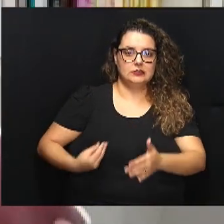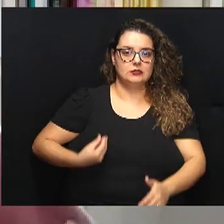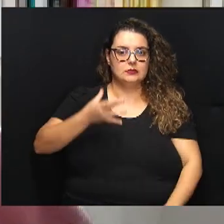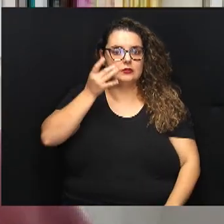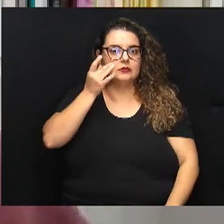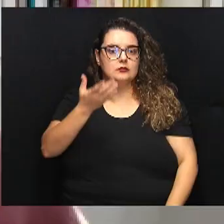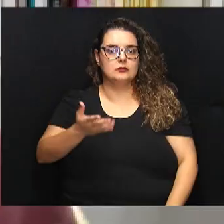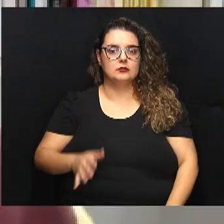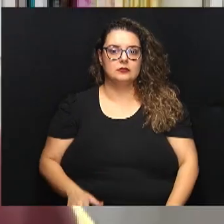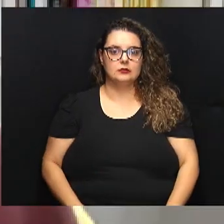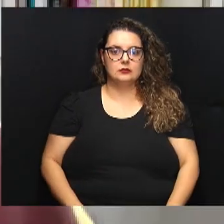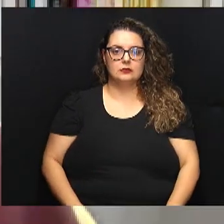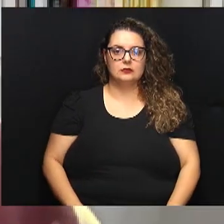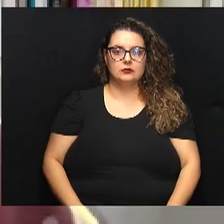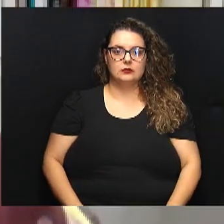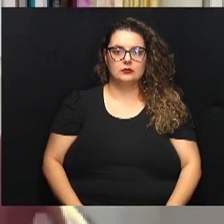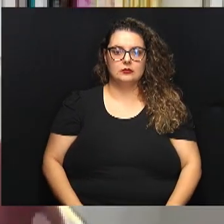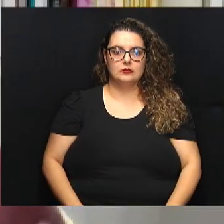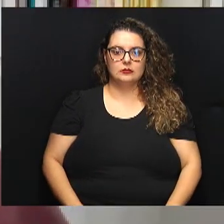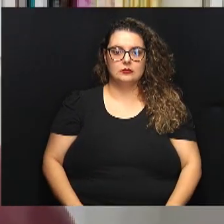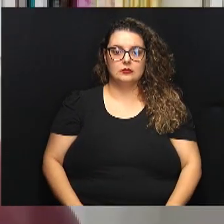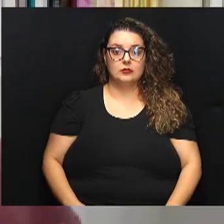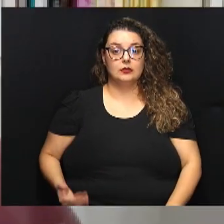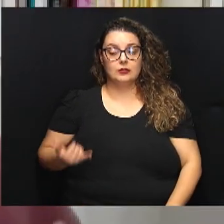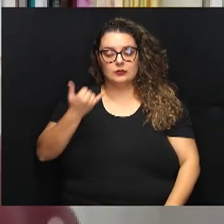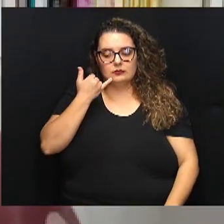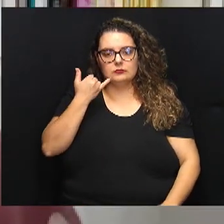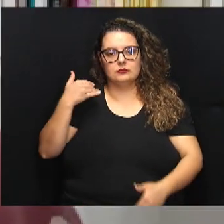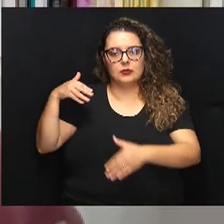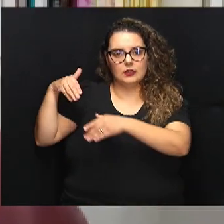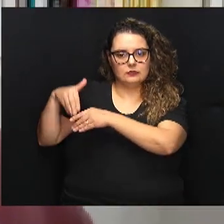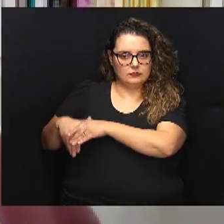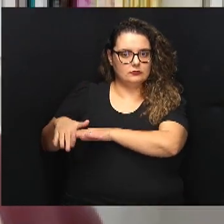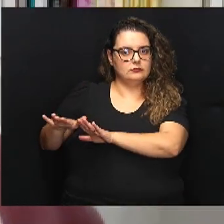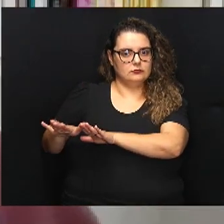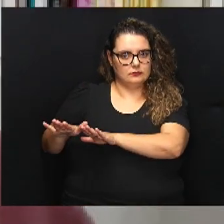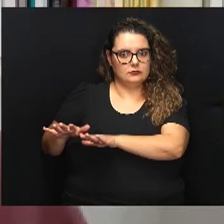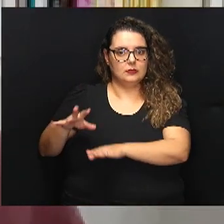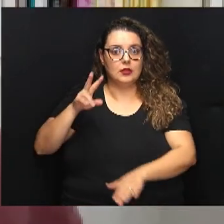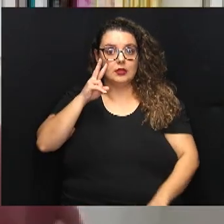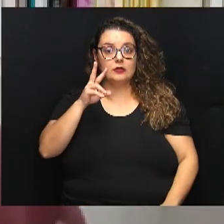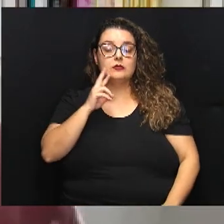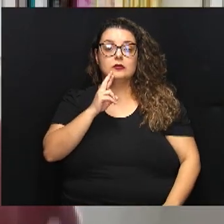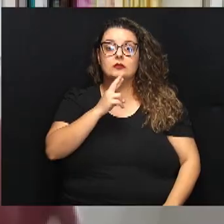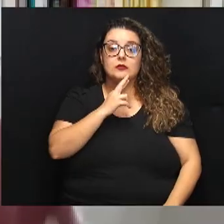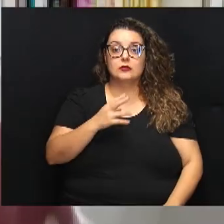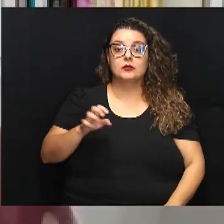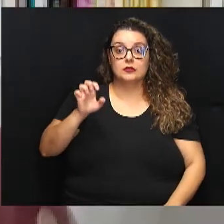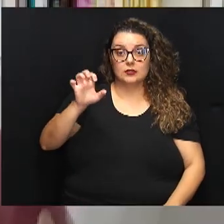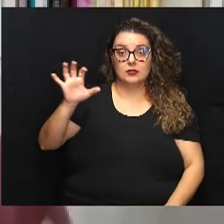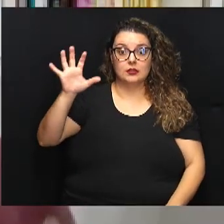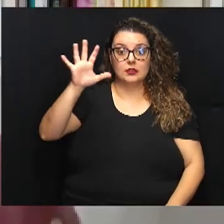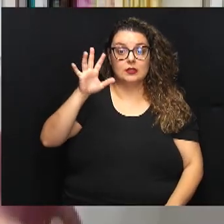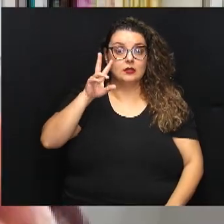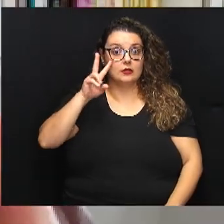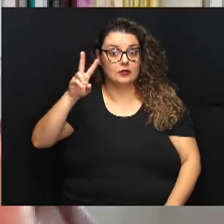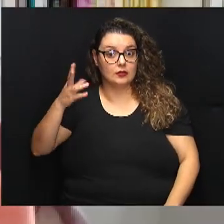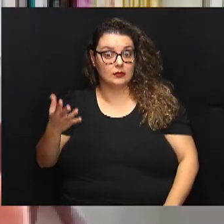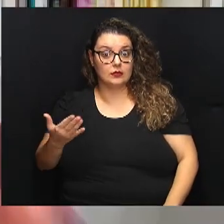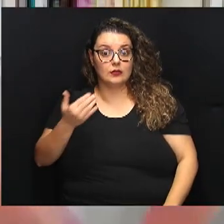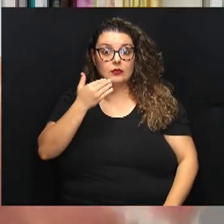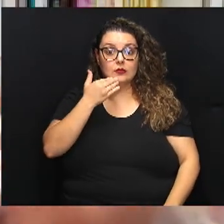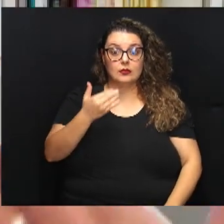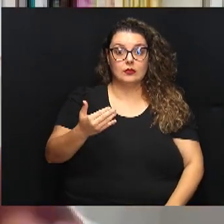Então, colocar o celular dentro da bolsa. A gente vê restaurante na Europa que pedem